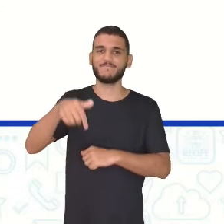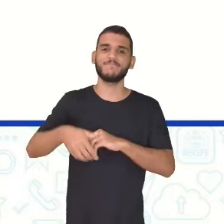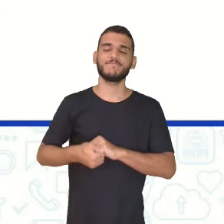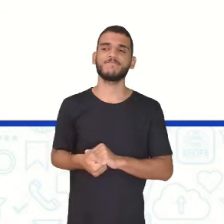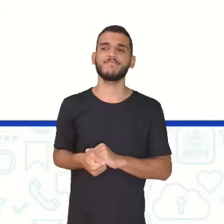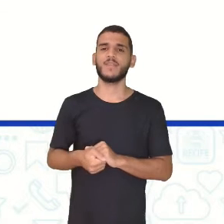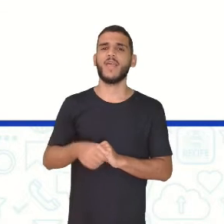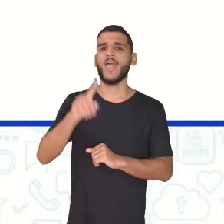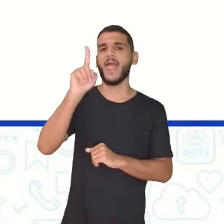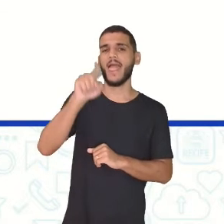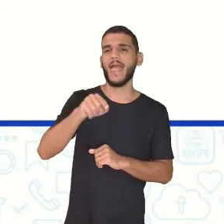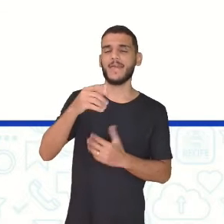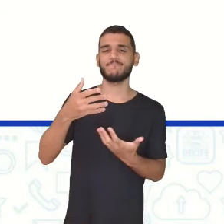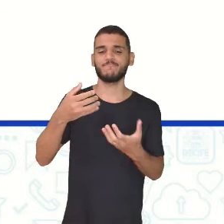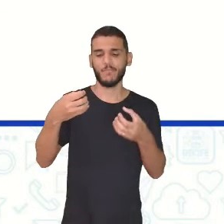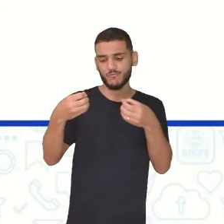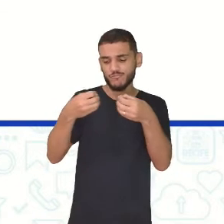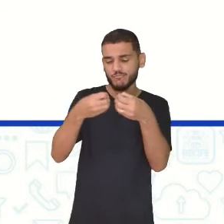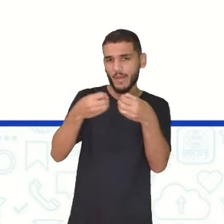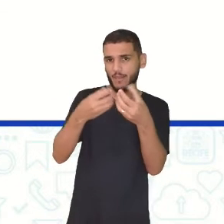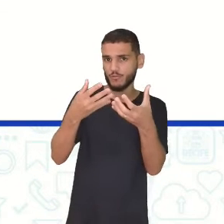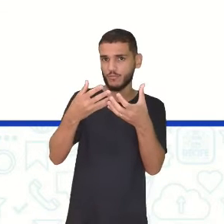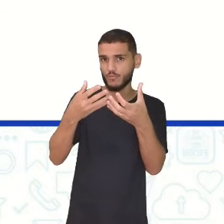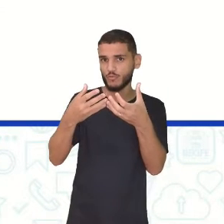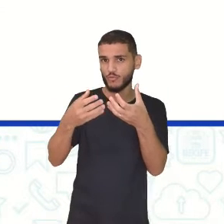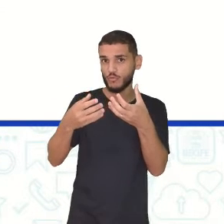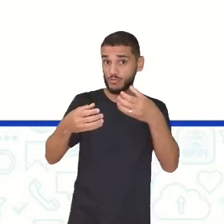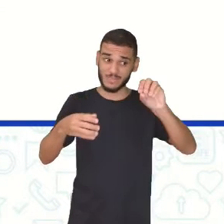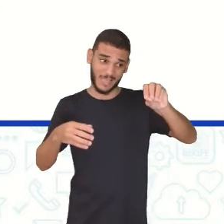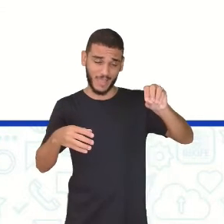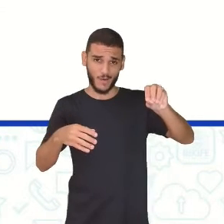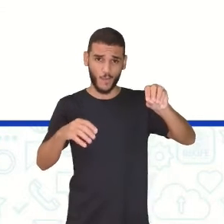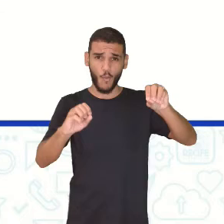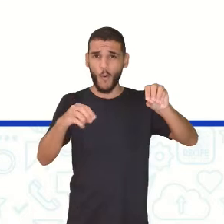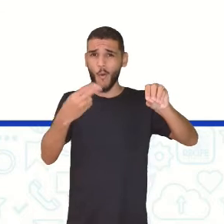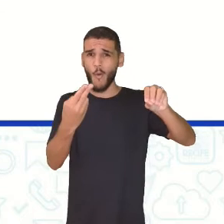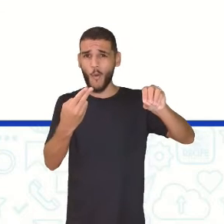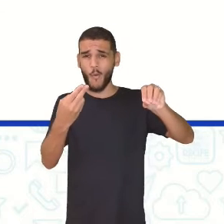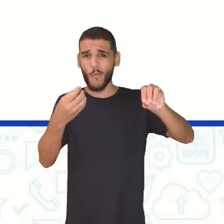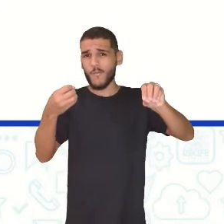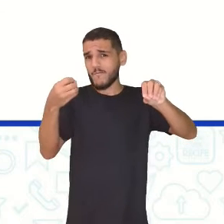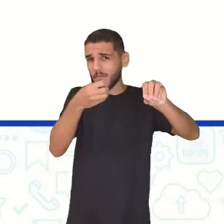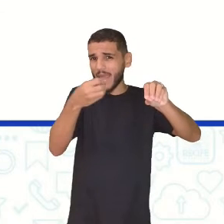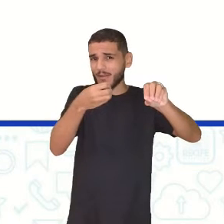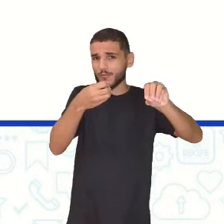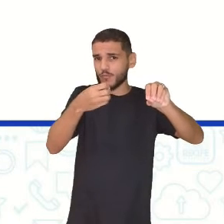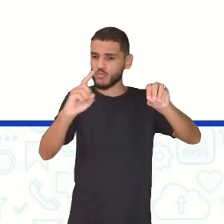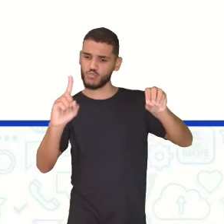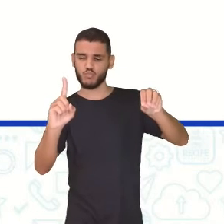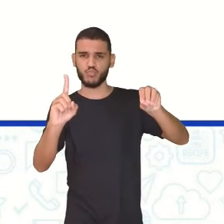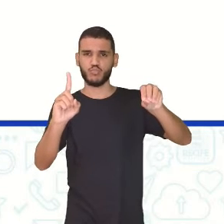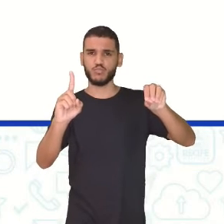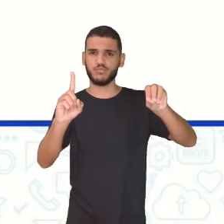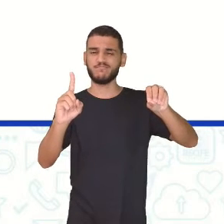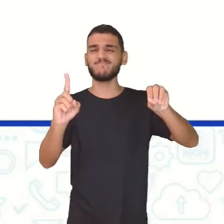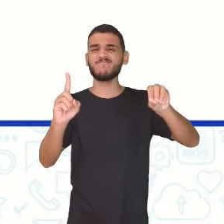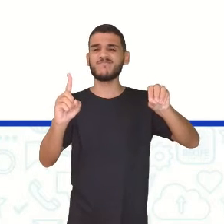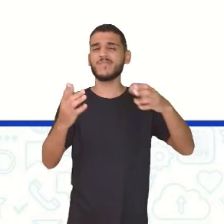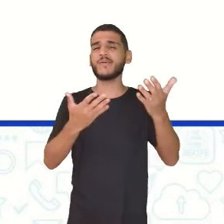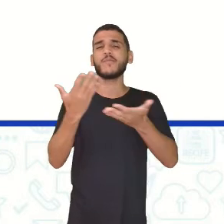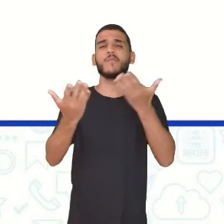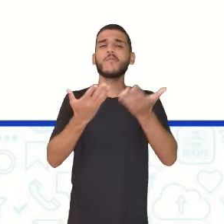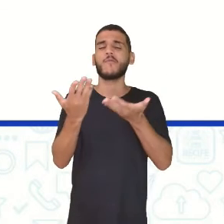0,7, ele está mais próximo do 0 ou ele está mais próximo do 1? Foi por isso que eu coloquei aí